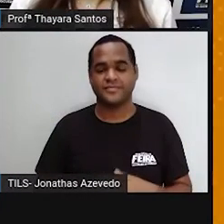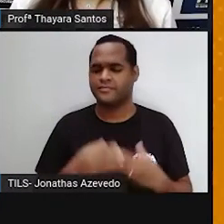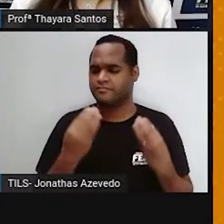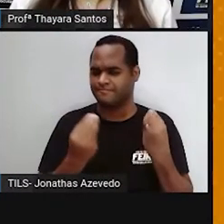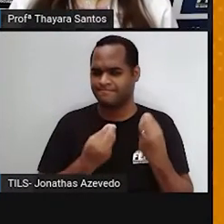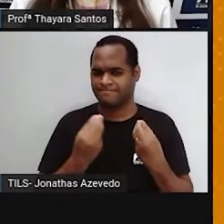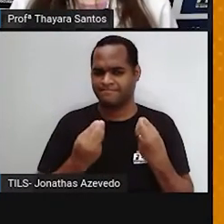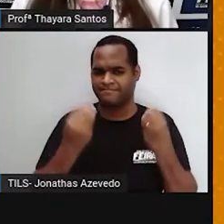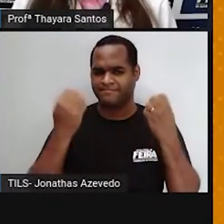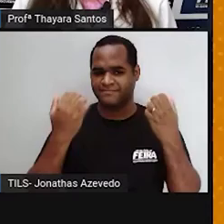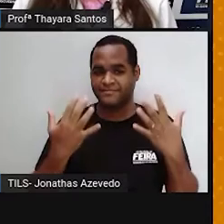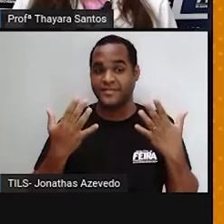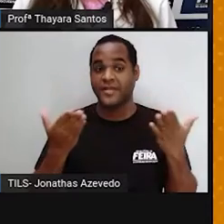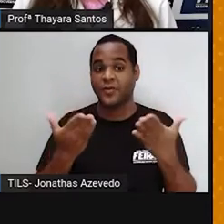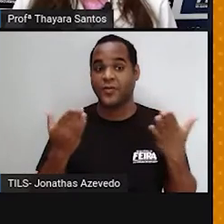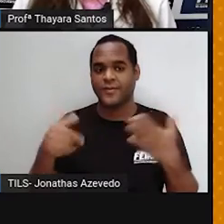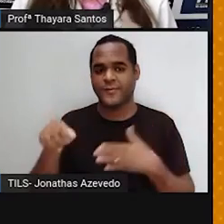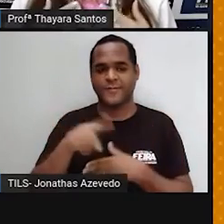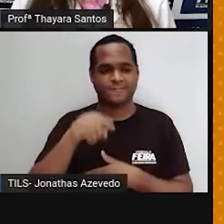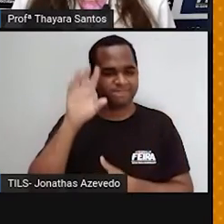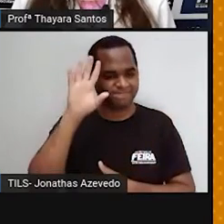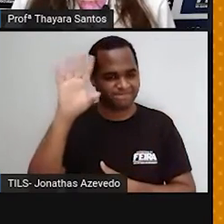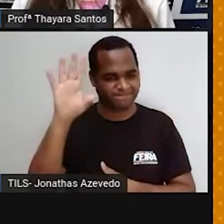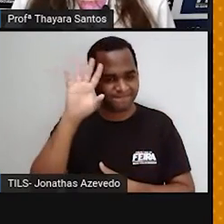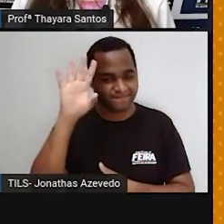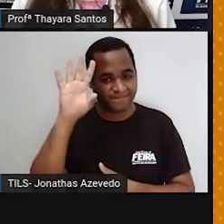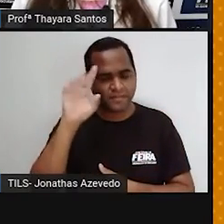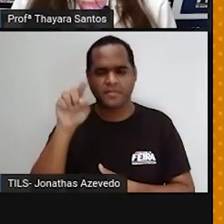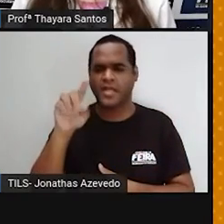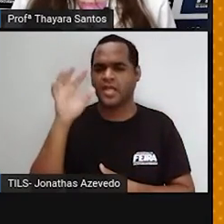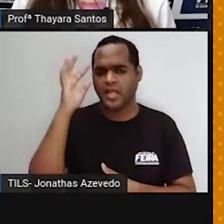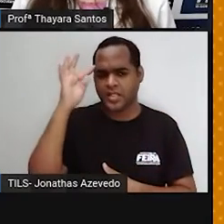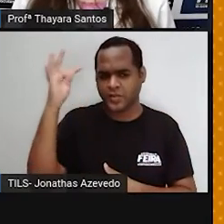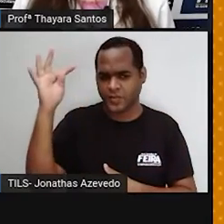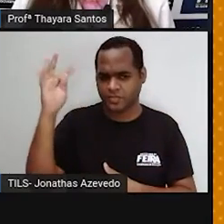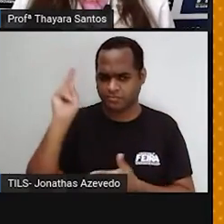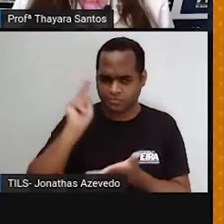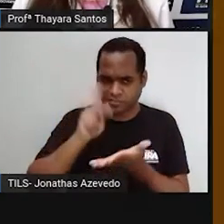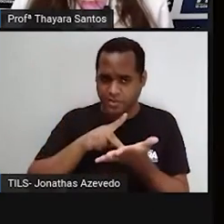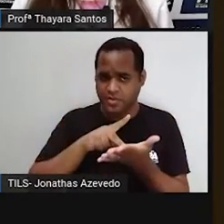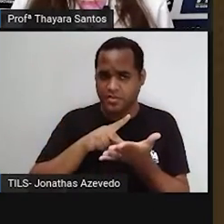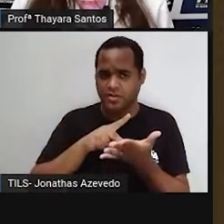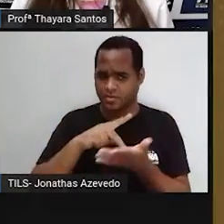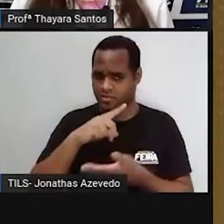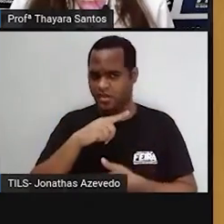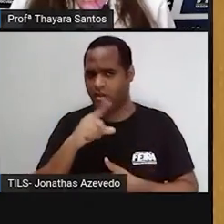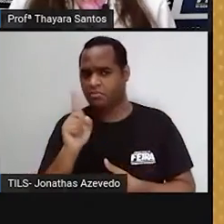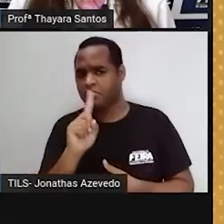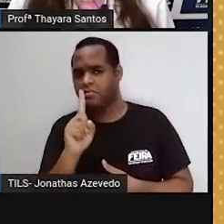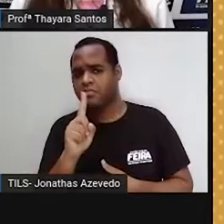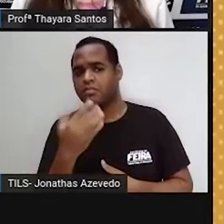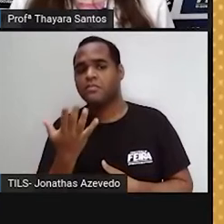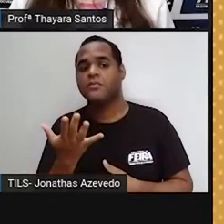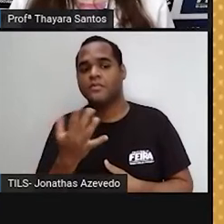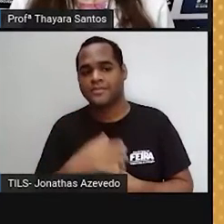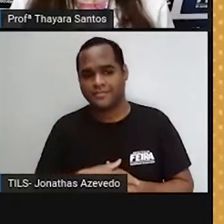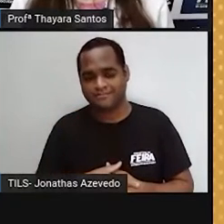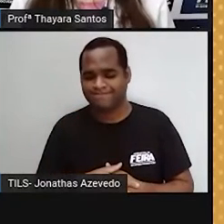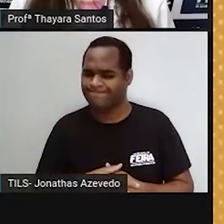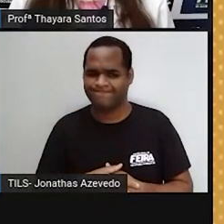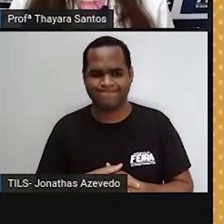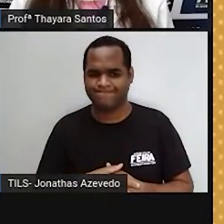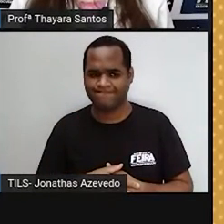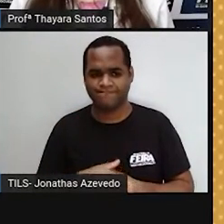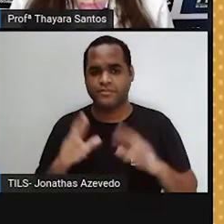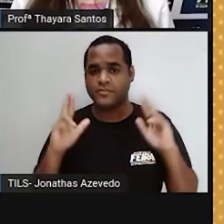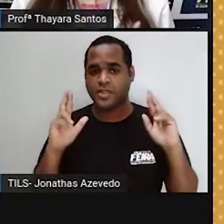Então, gente, agora a gente já viu, né? Mas será que essa teoria é verdadeira? Claro que não, né?